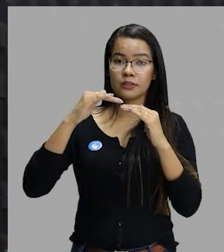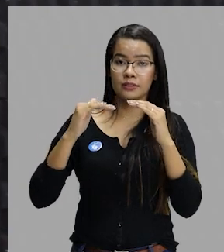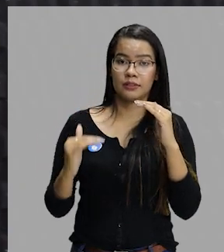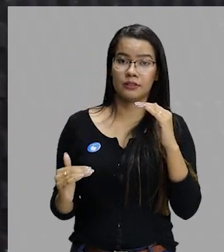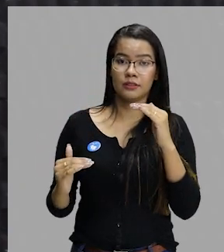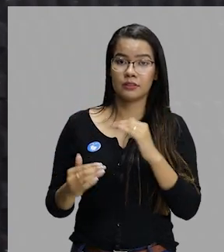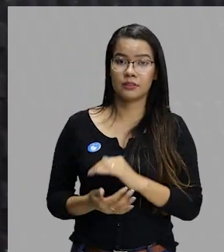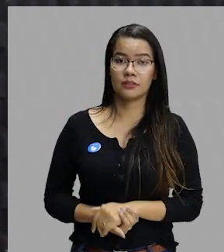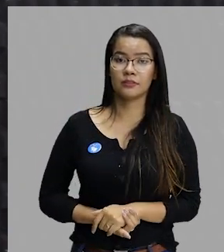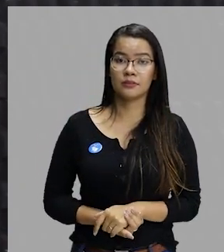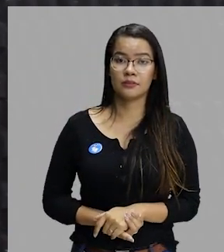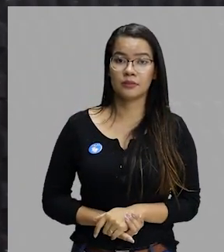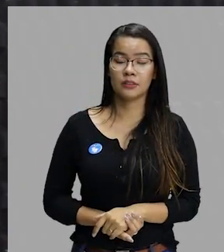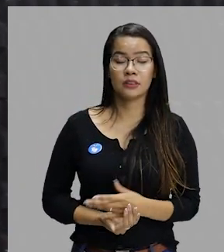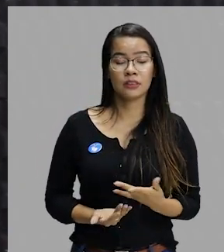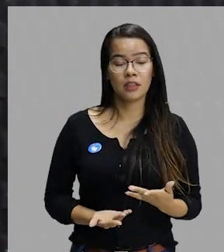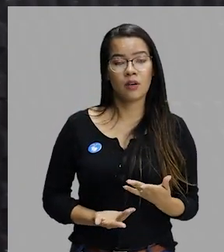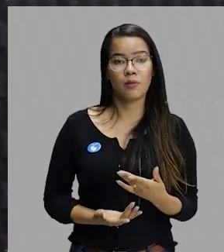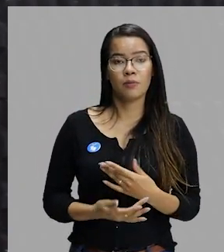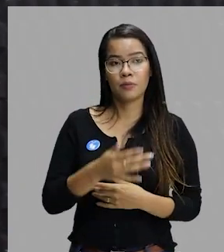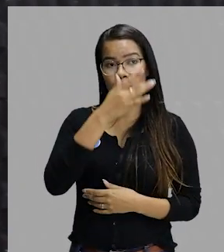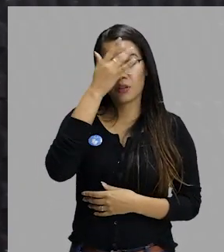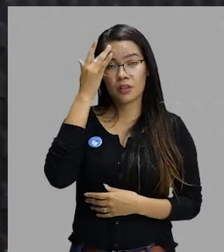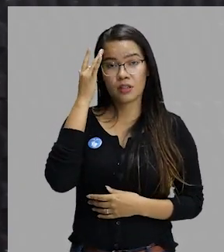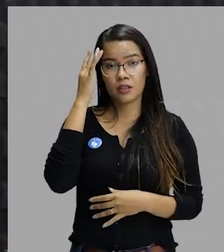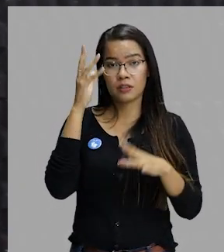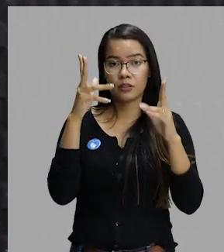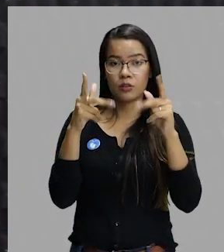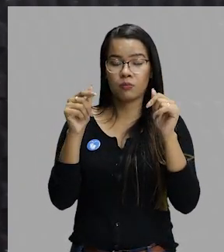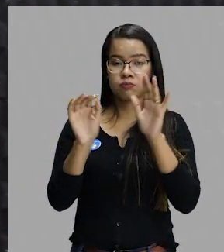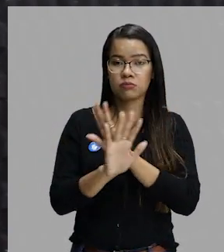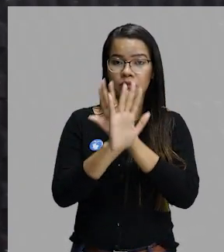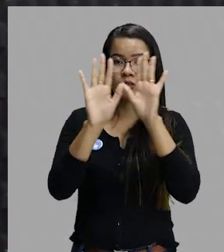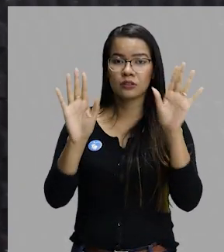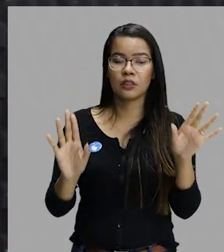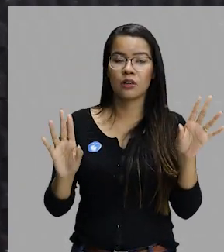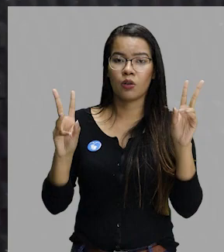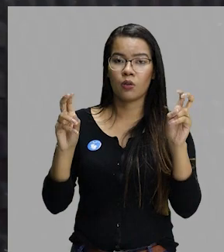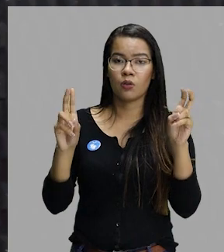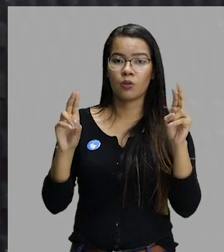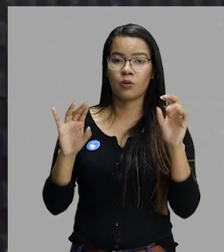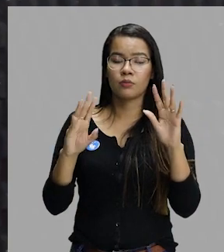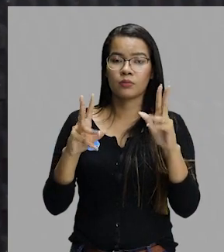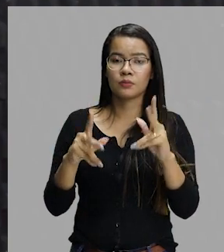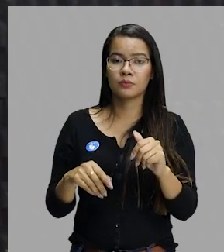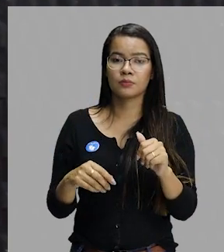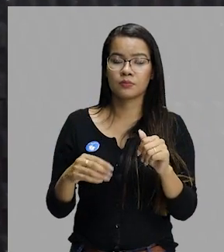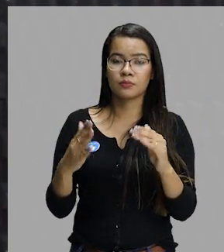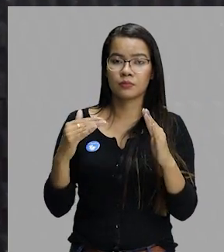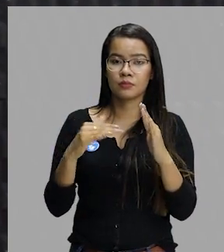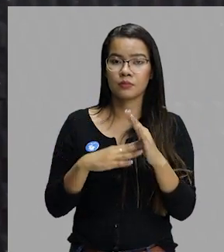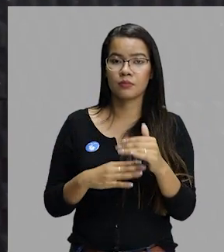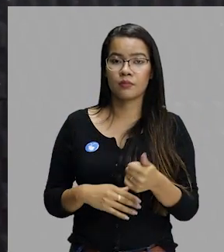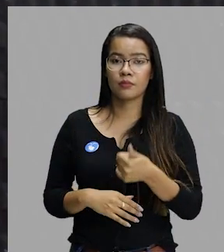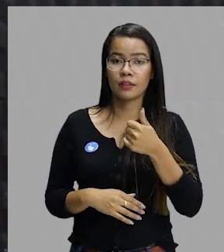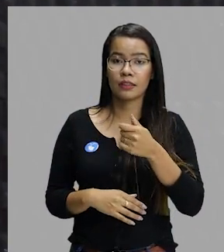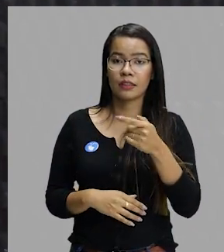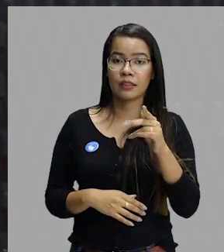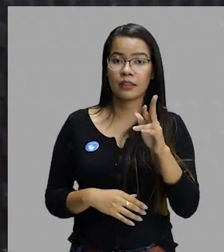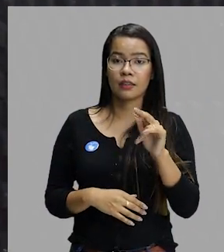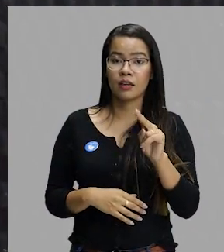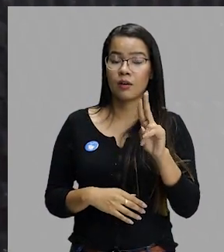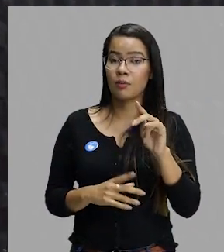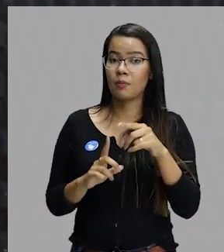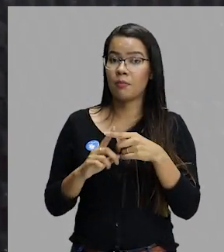função decrescente. Turma, essa aqui é o apanhado geral sobre esse tipo de função do primeiro grau. Mas a gente não vai parar